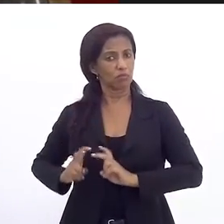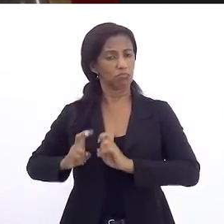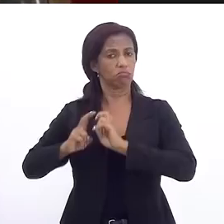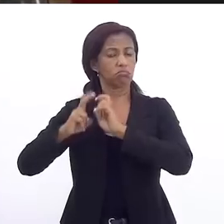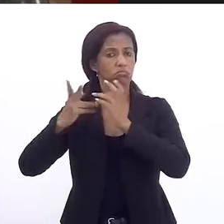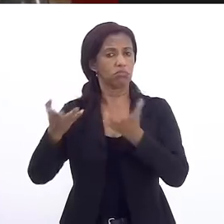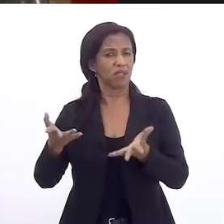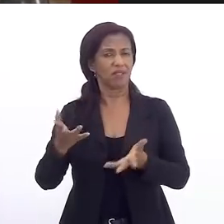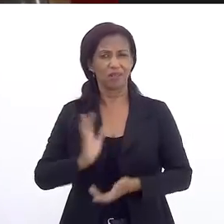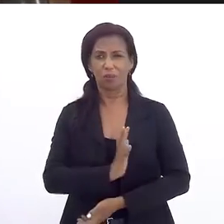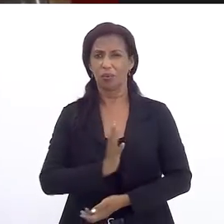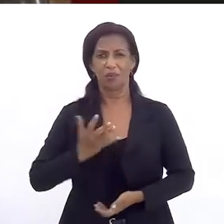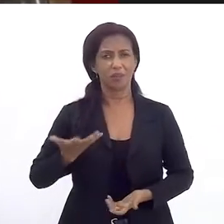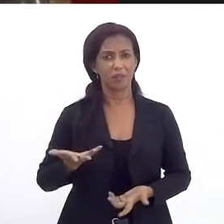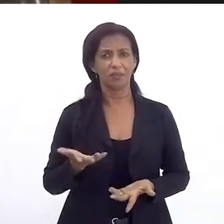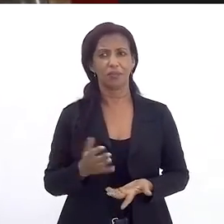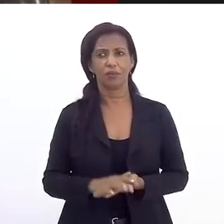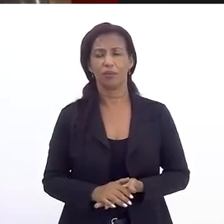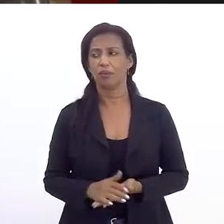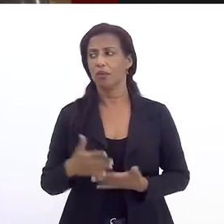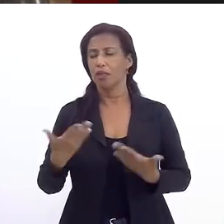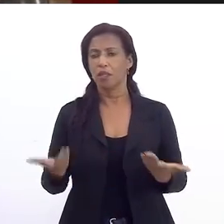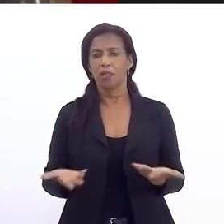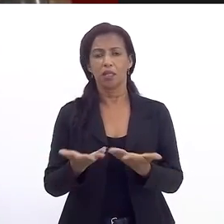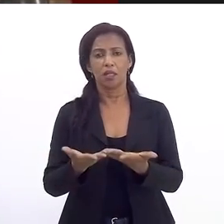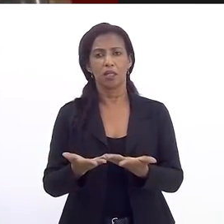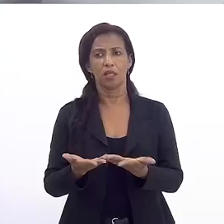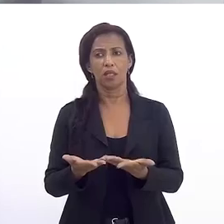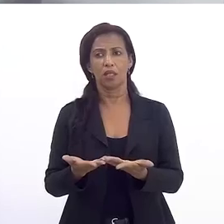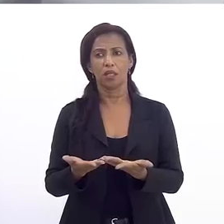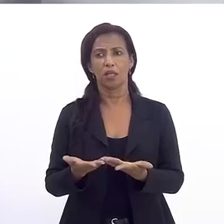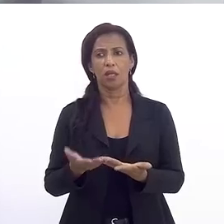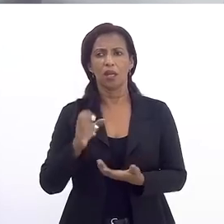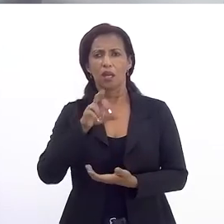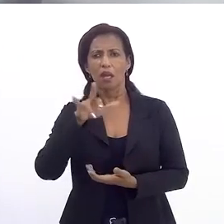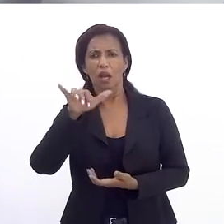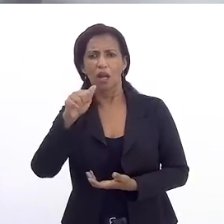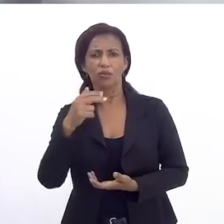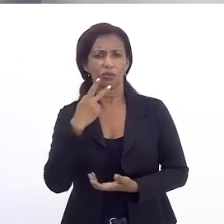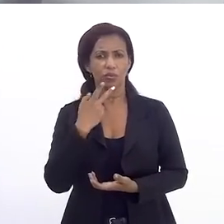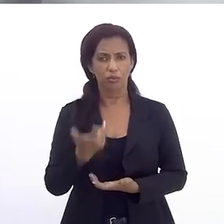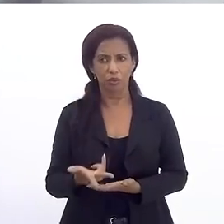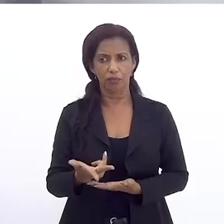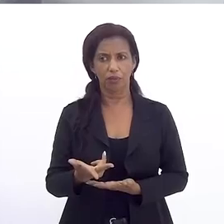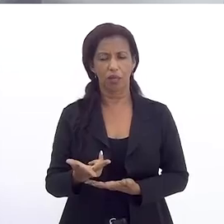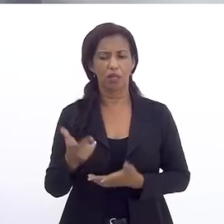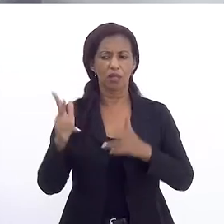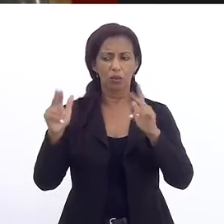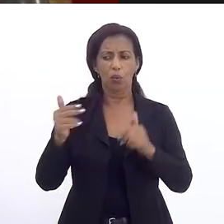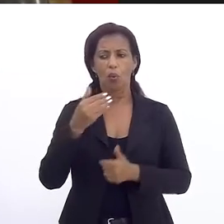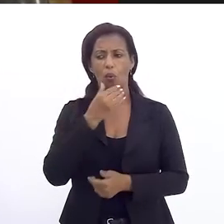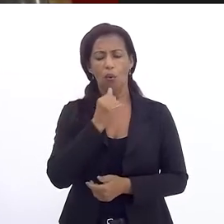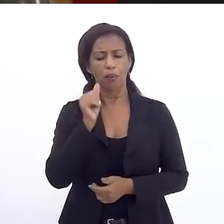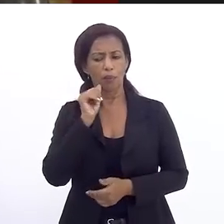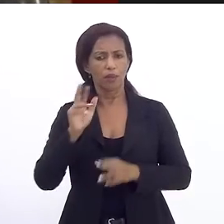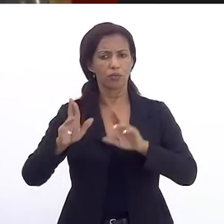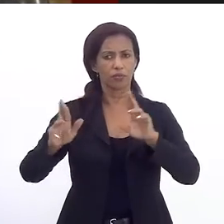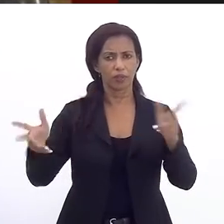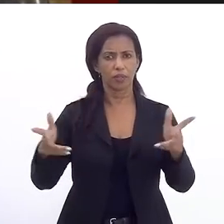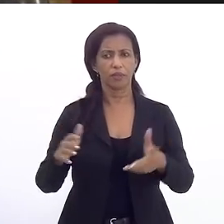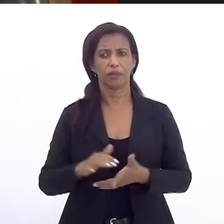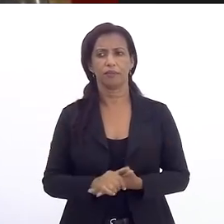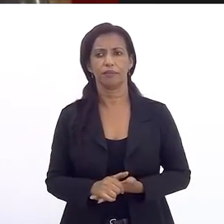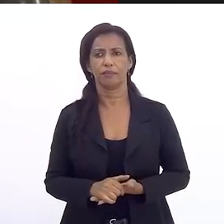E Cláudia, só falando nisso, para ver como que homem e mulher é diferente, né? É tão diferente que o homem, quando se encontra